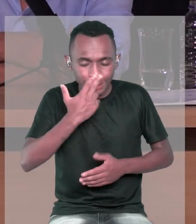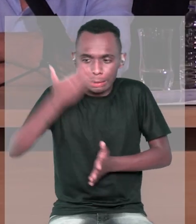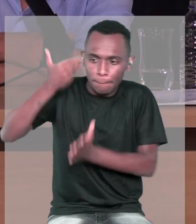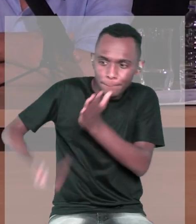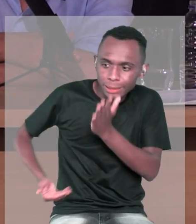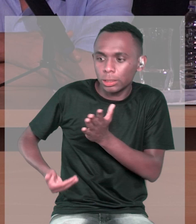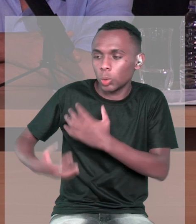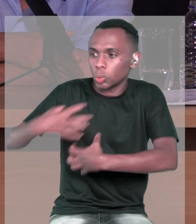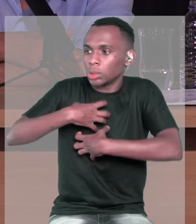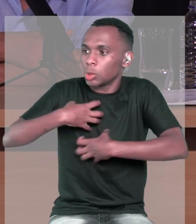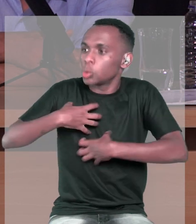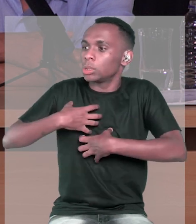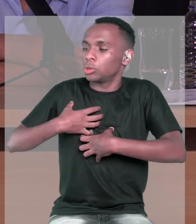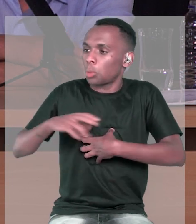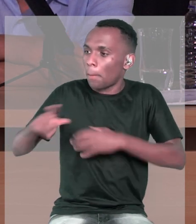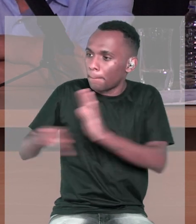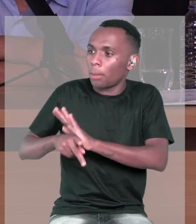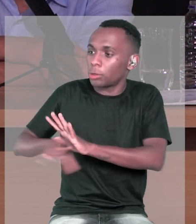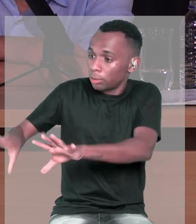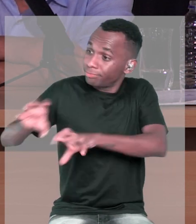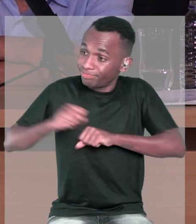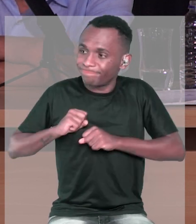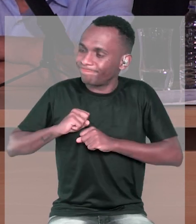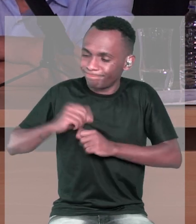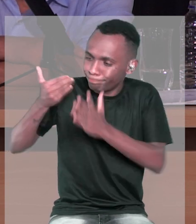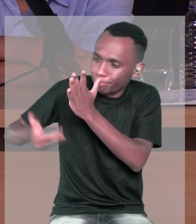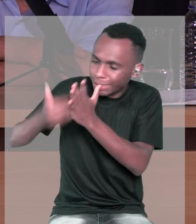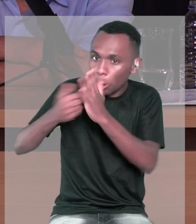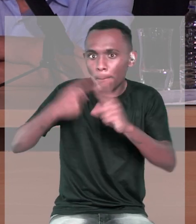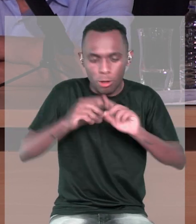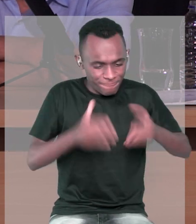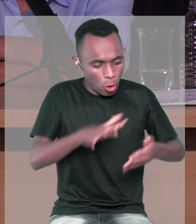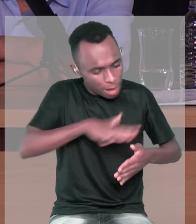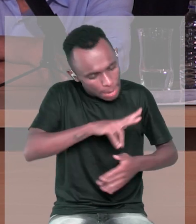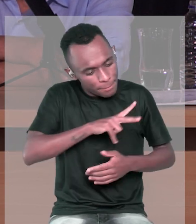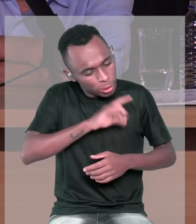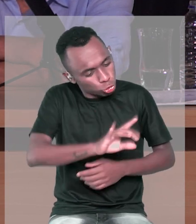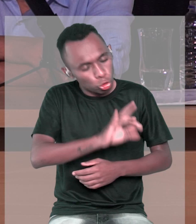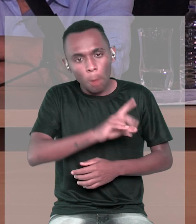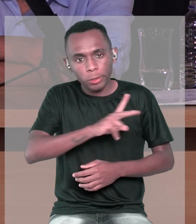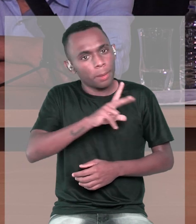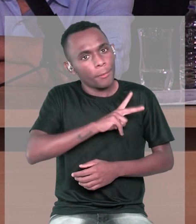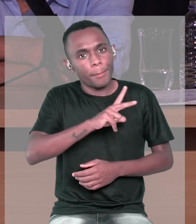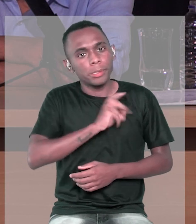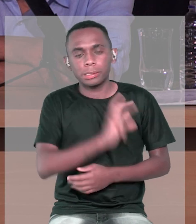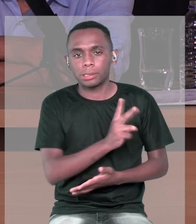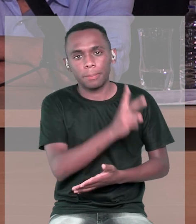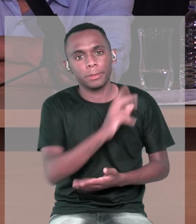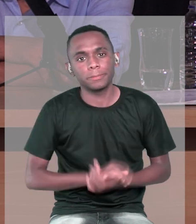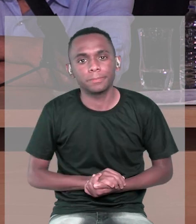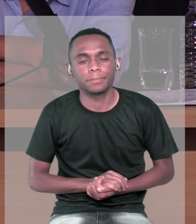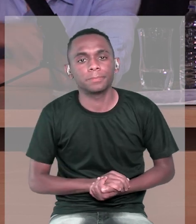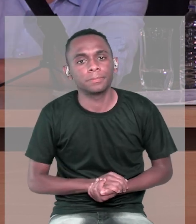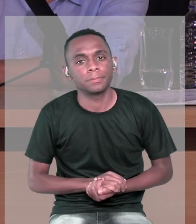de apropriação, de se apropriar. on pourrait dire, c'est des formules comme ça, mais pour faire